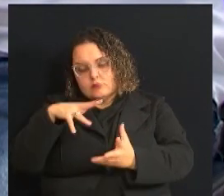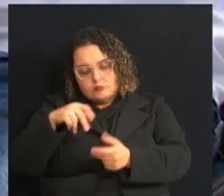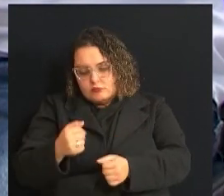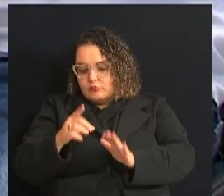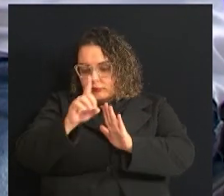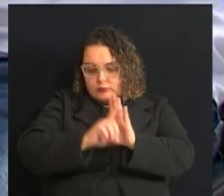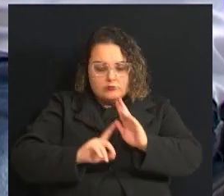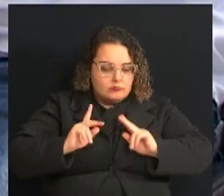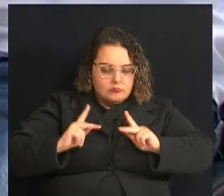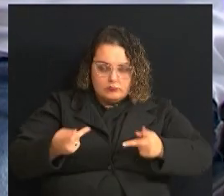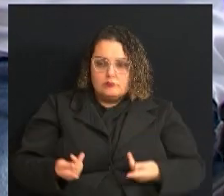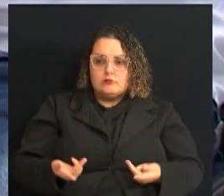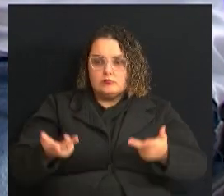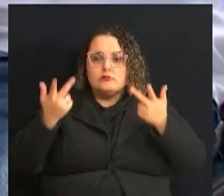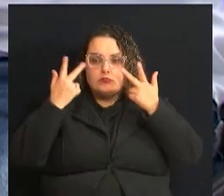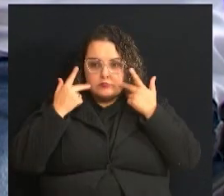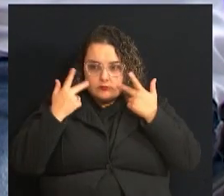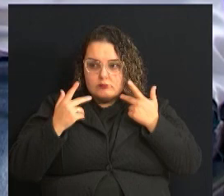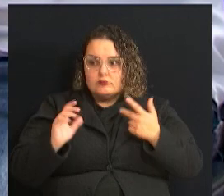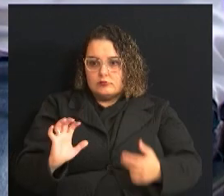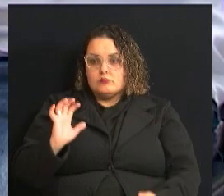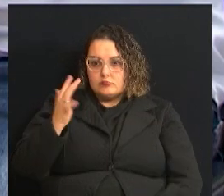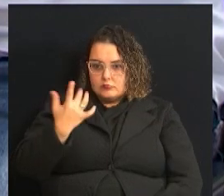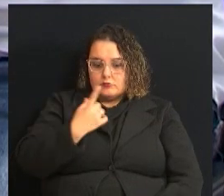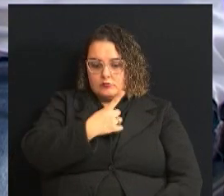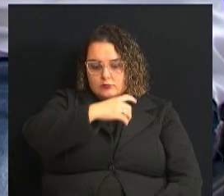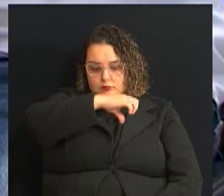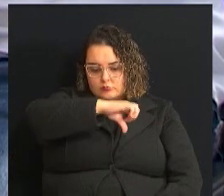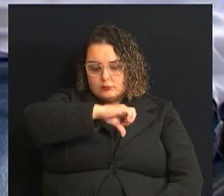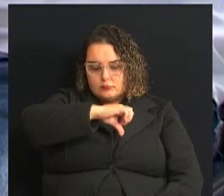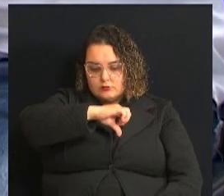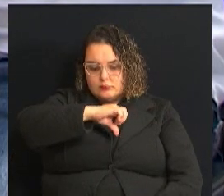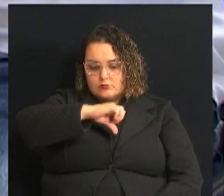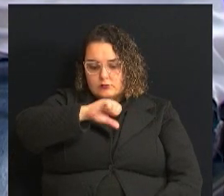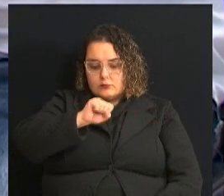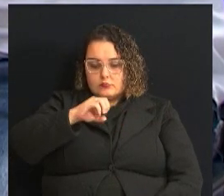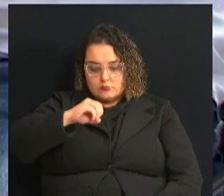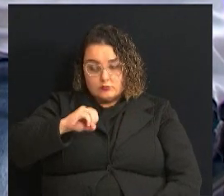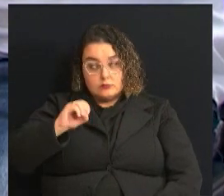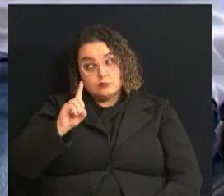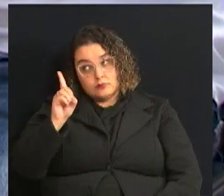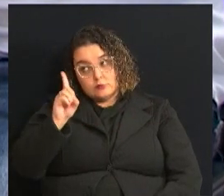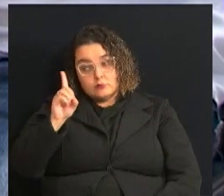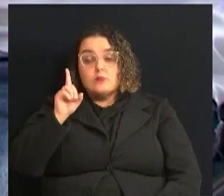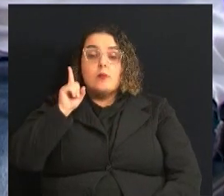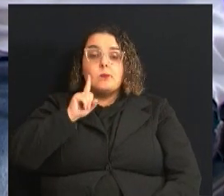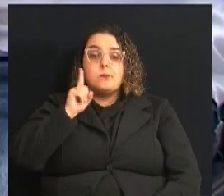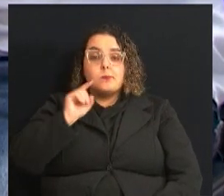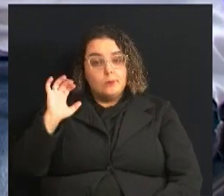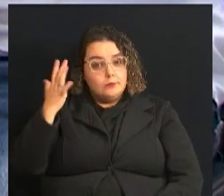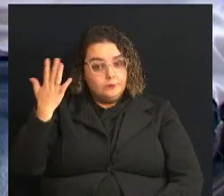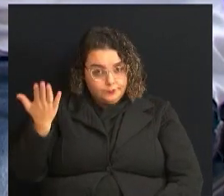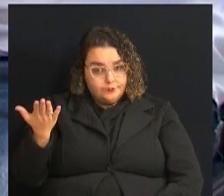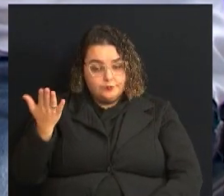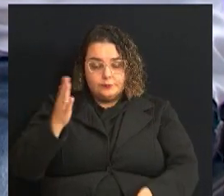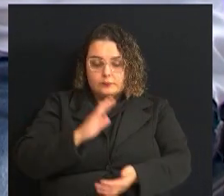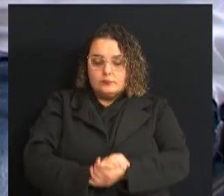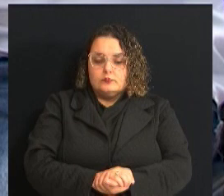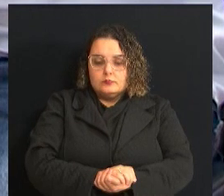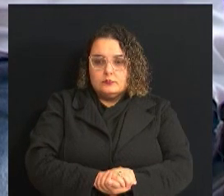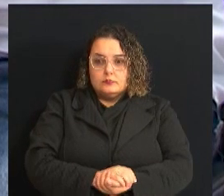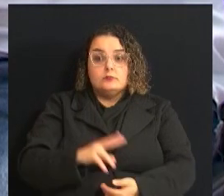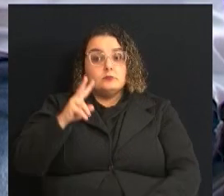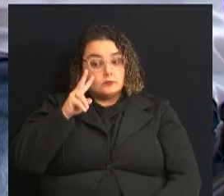que foi comum, que aconteceu na década de 1980 nos Estados Unidos. Então, o que a gente vê é aqui no Brasil,